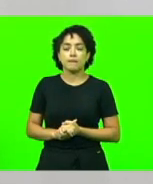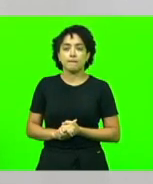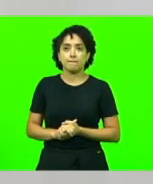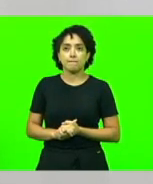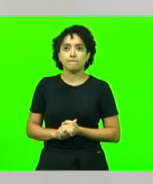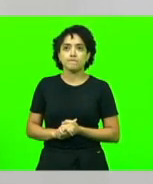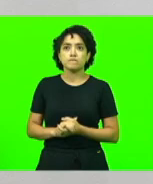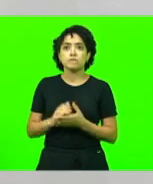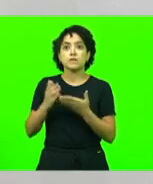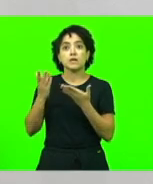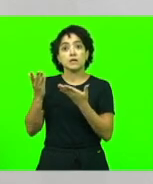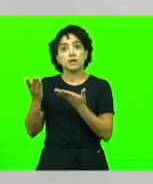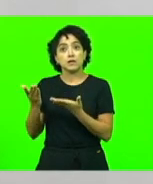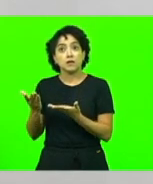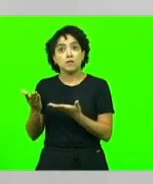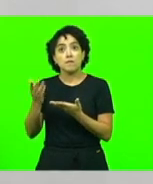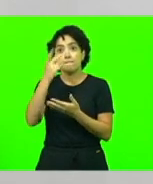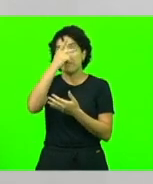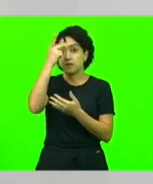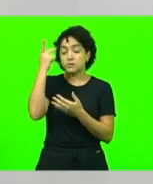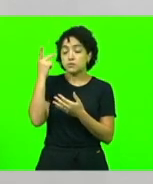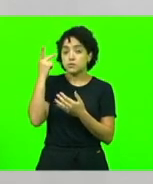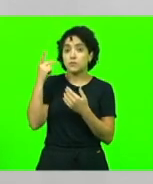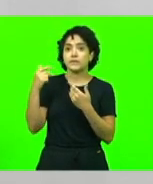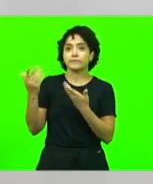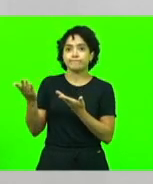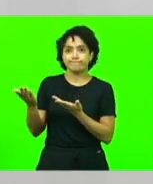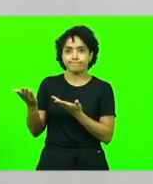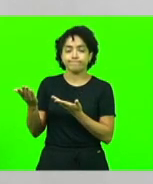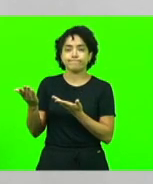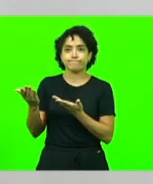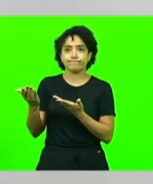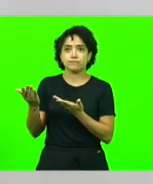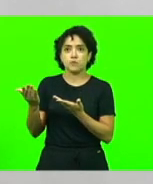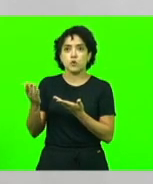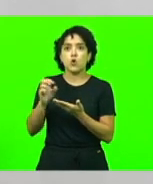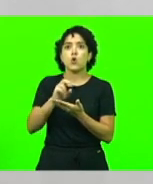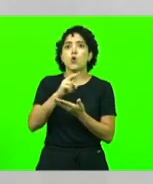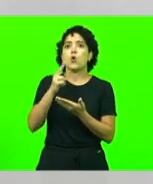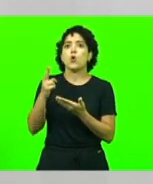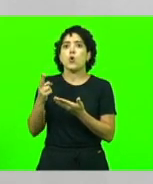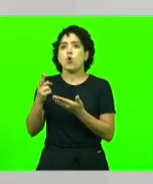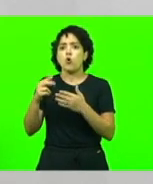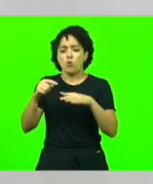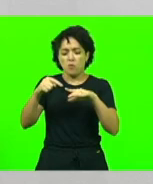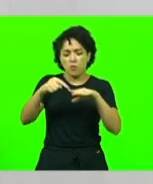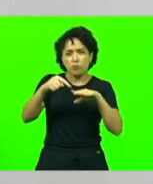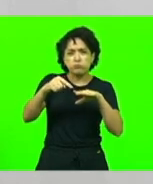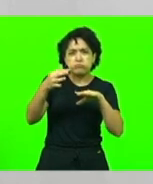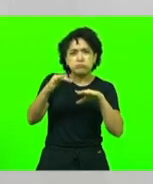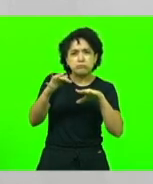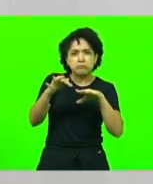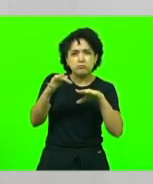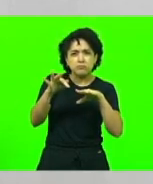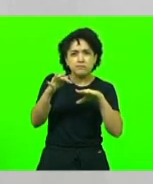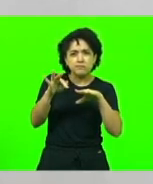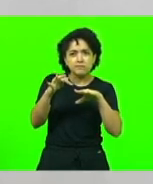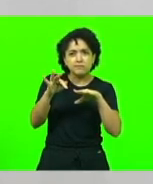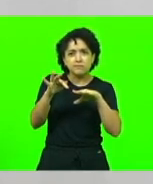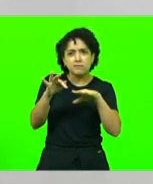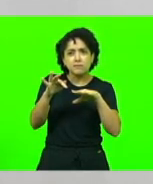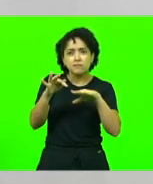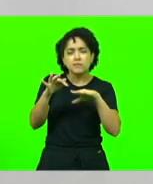Isso aí não é pessoa? Ou isso daí é uma unha encravada numa